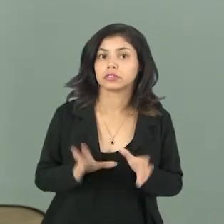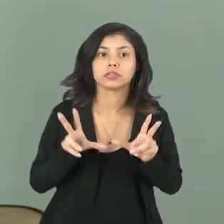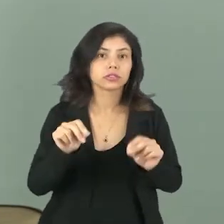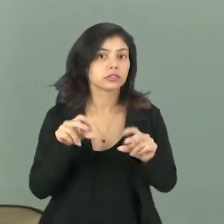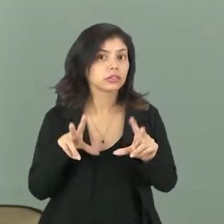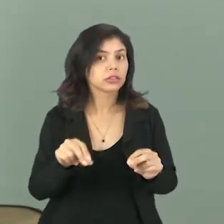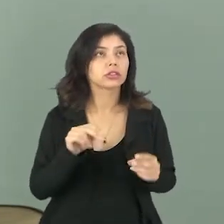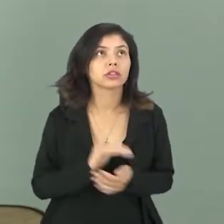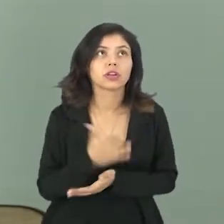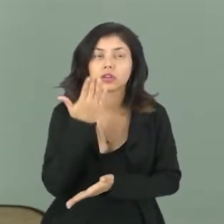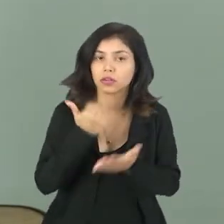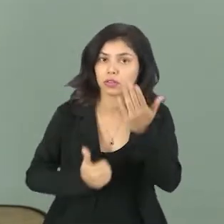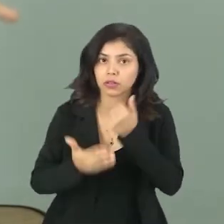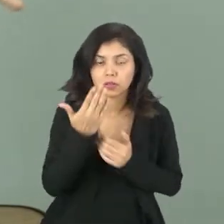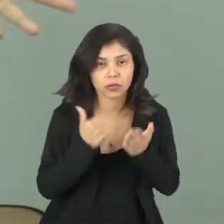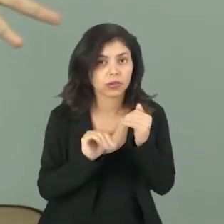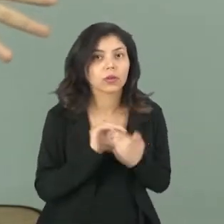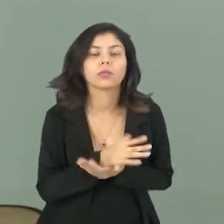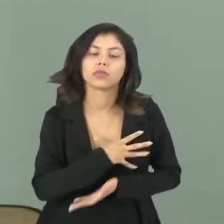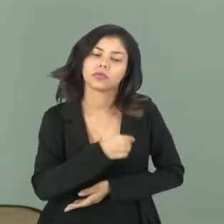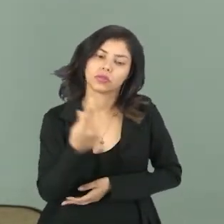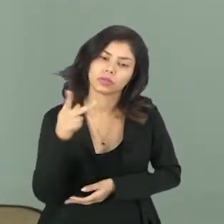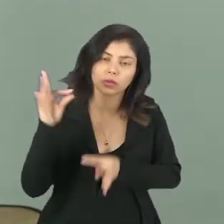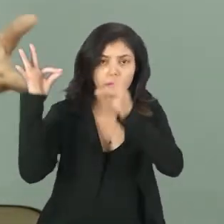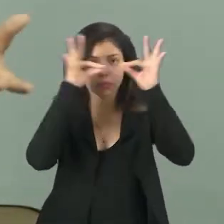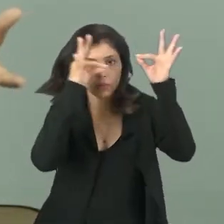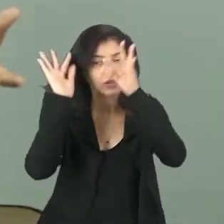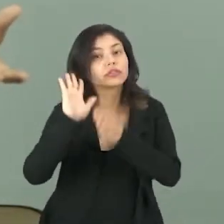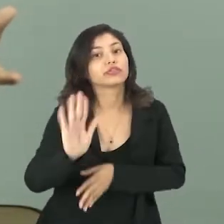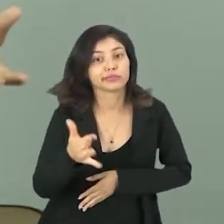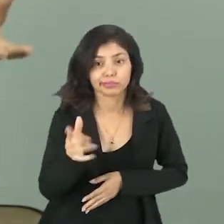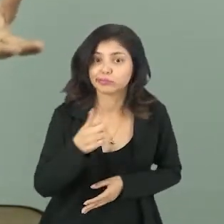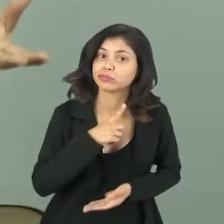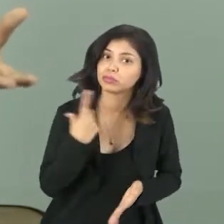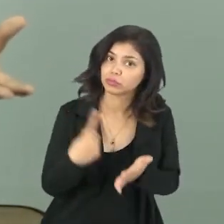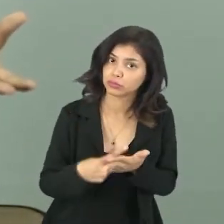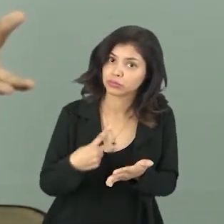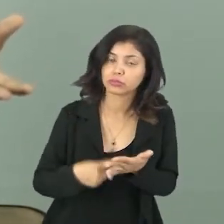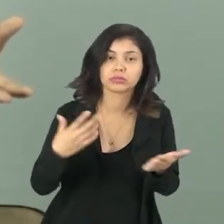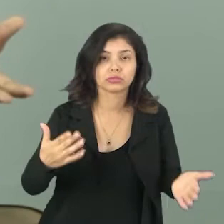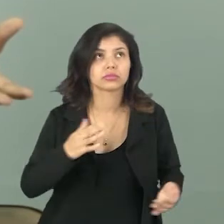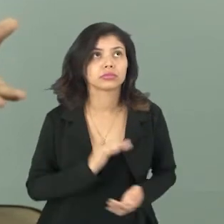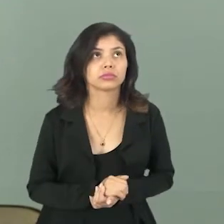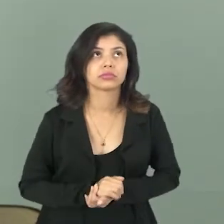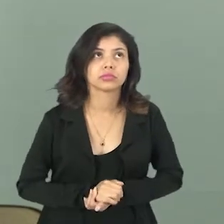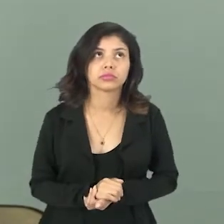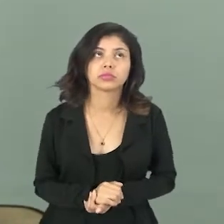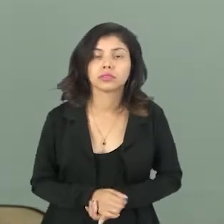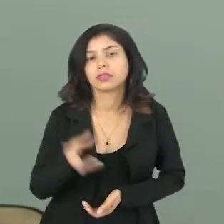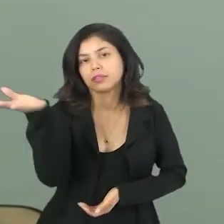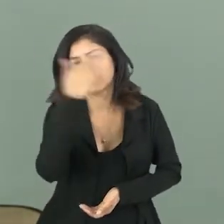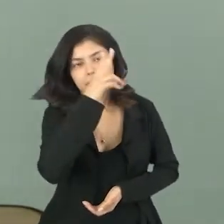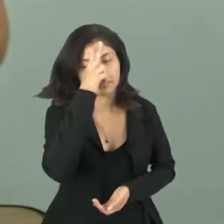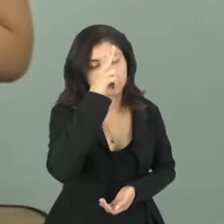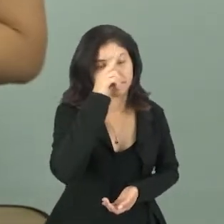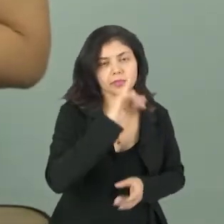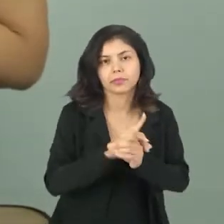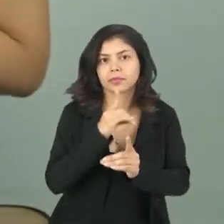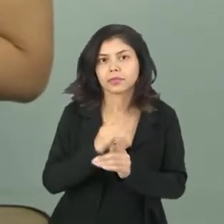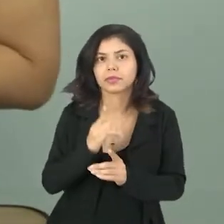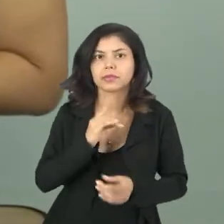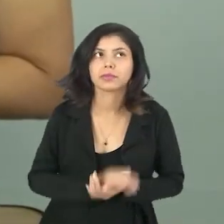lá no ninho e come os filhotes da Coruja se havia um acordo feito Vocês conseguem lembrar vamos lá